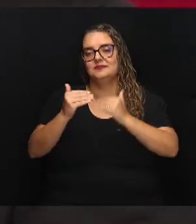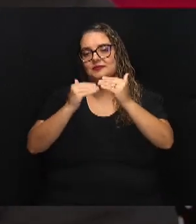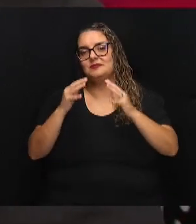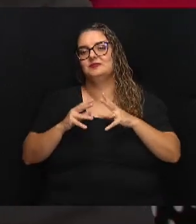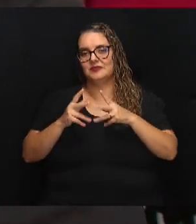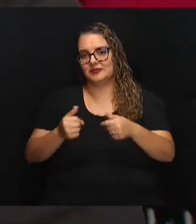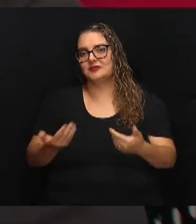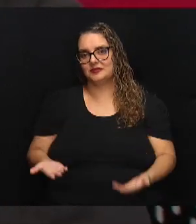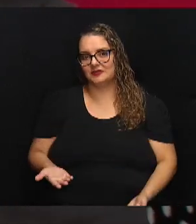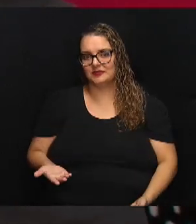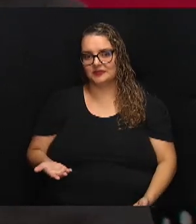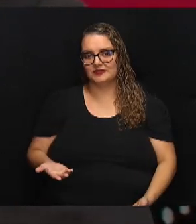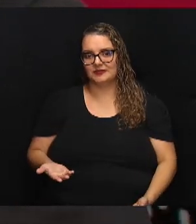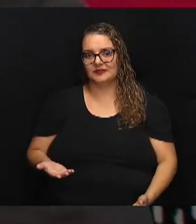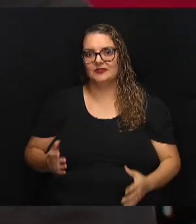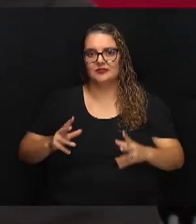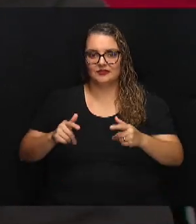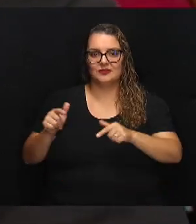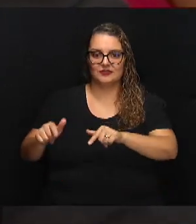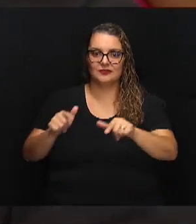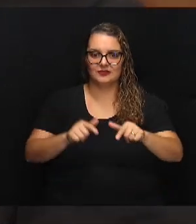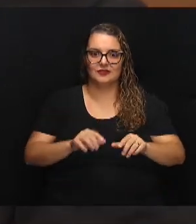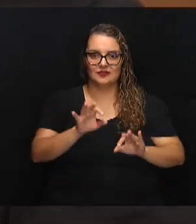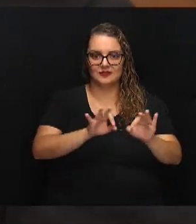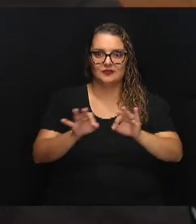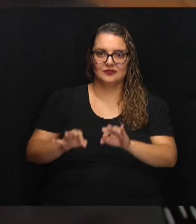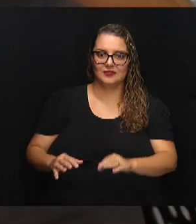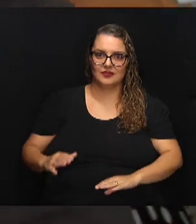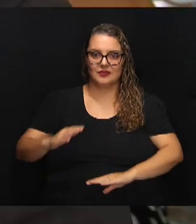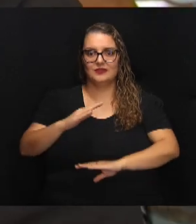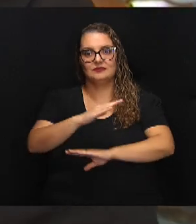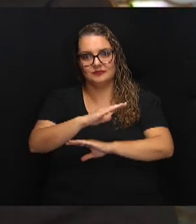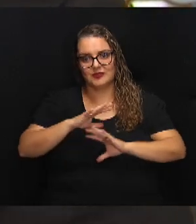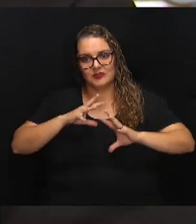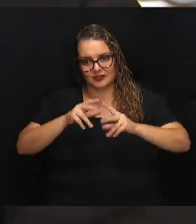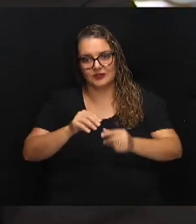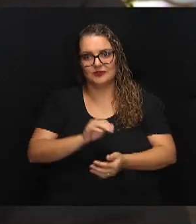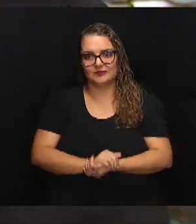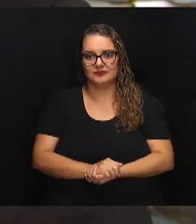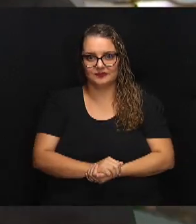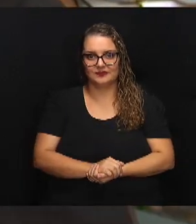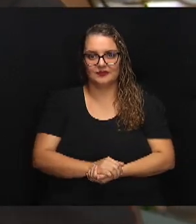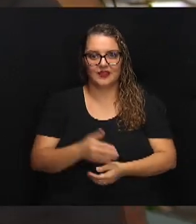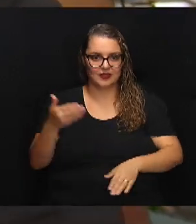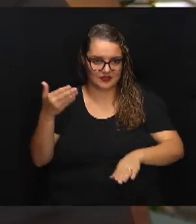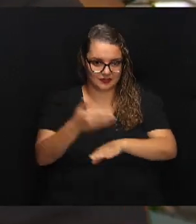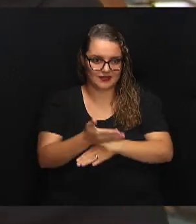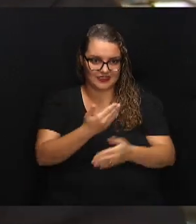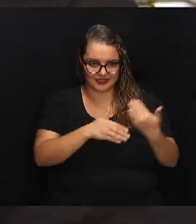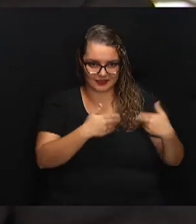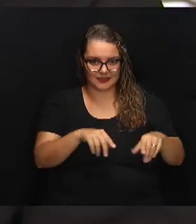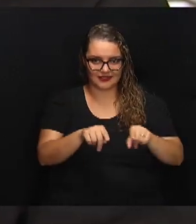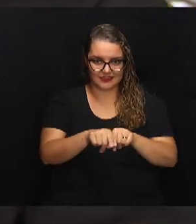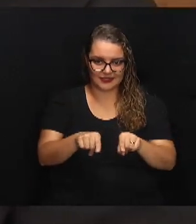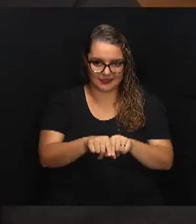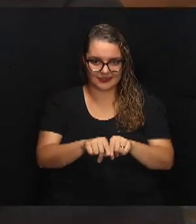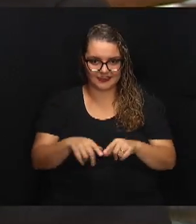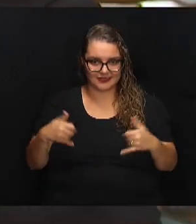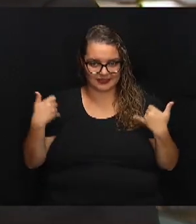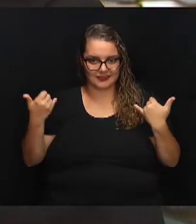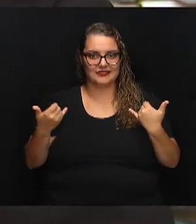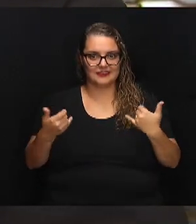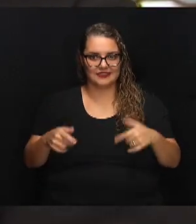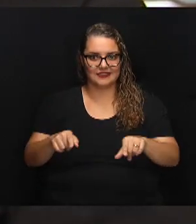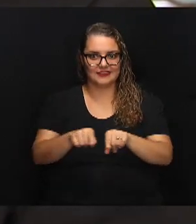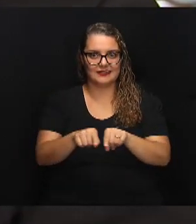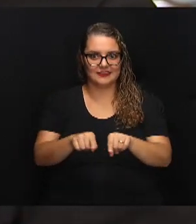enfim, com todo o ambiente organizacional, o clima da Câmara em geral, né? Você participa dos outros também, dos outros aniversariantes, dos